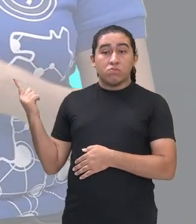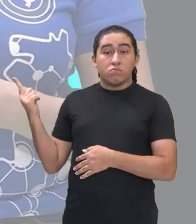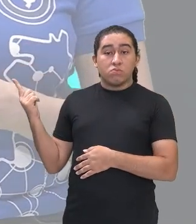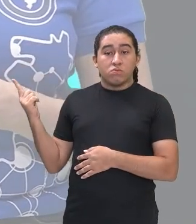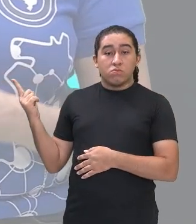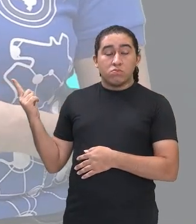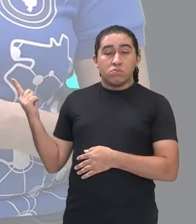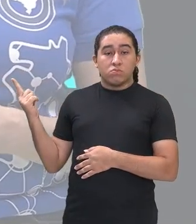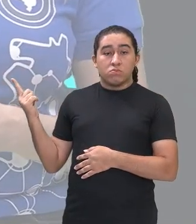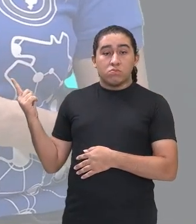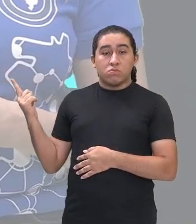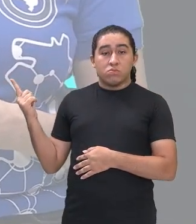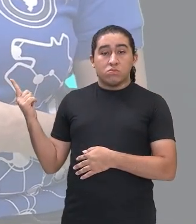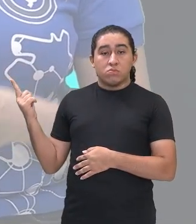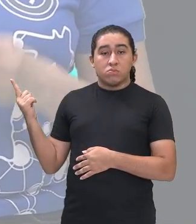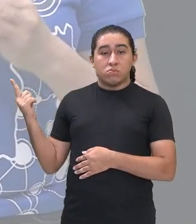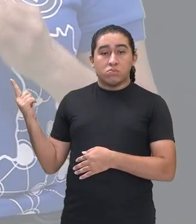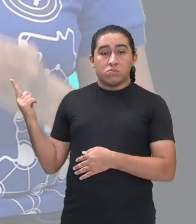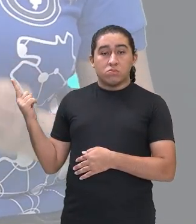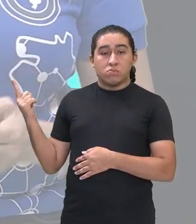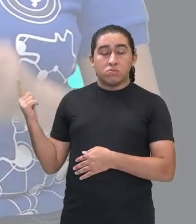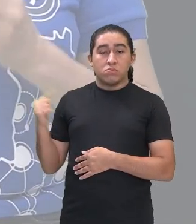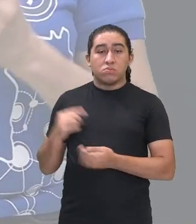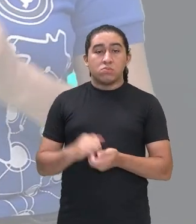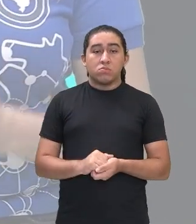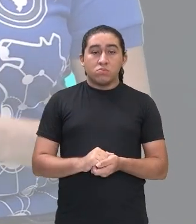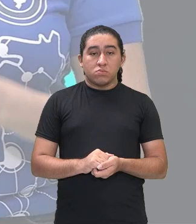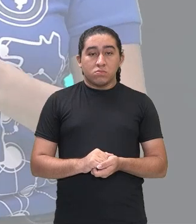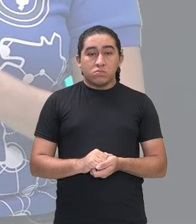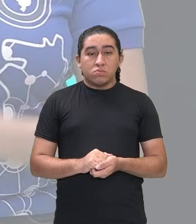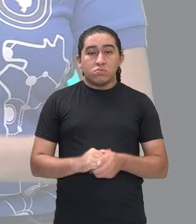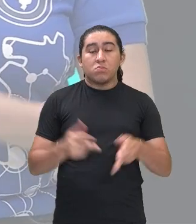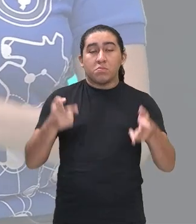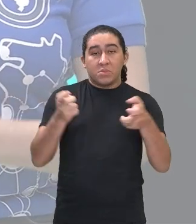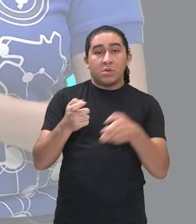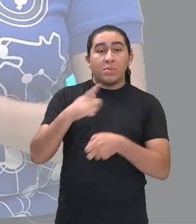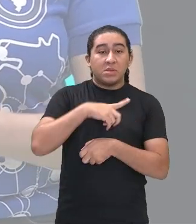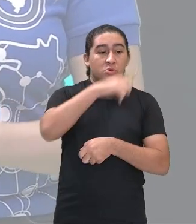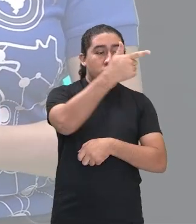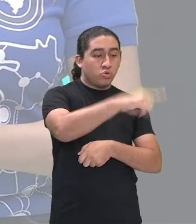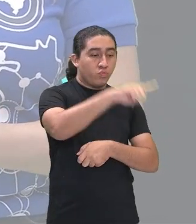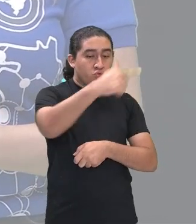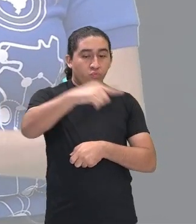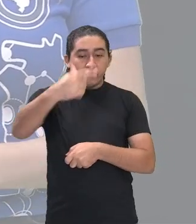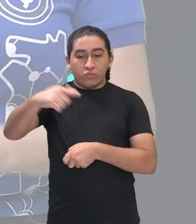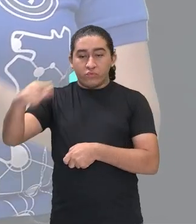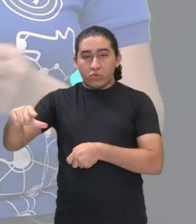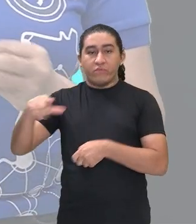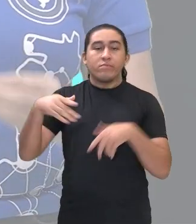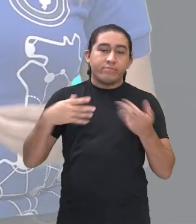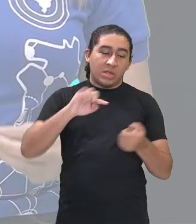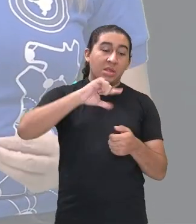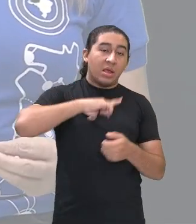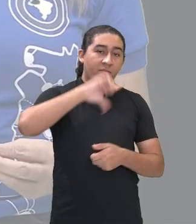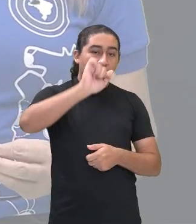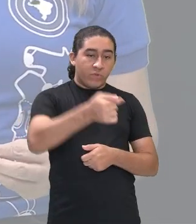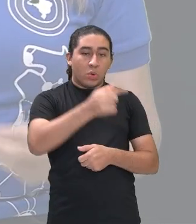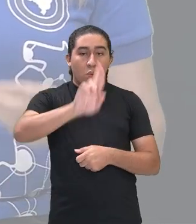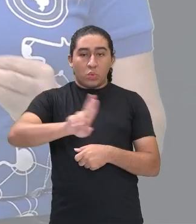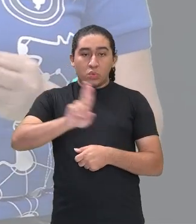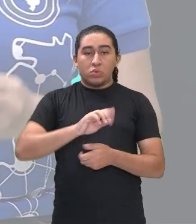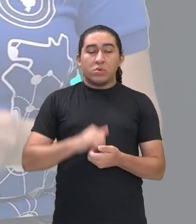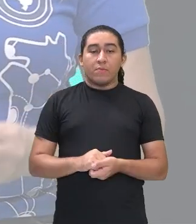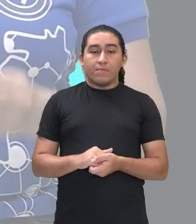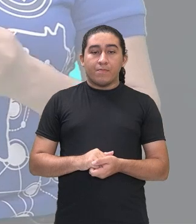e encantava a todos. Então, veja que há uma repetição do e. Ou